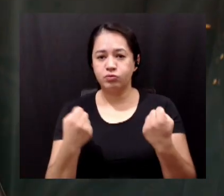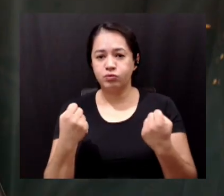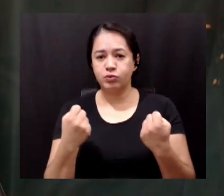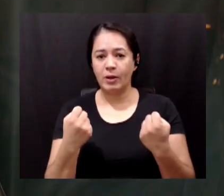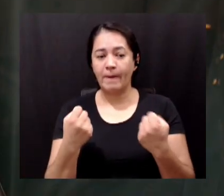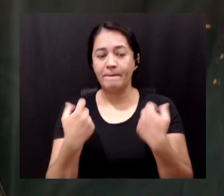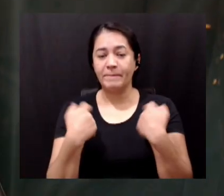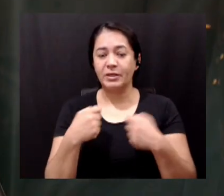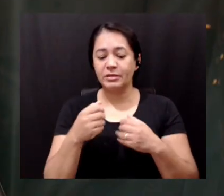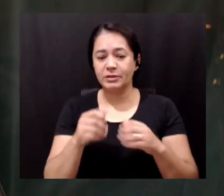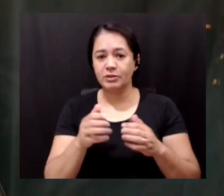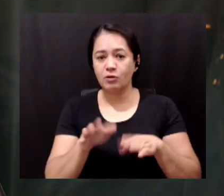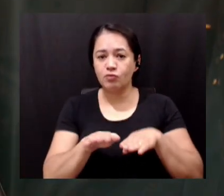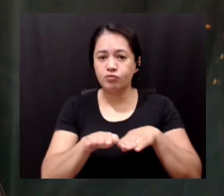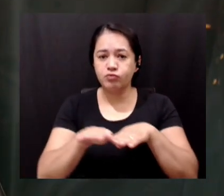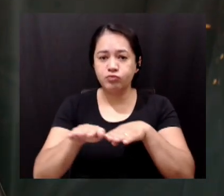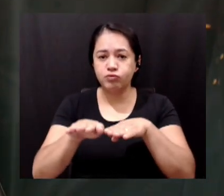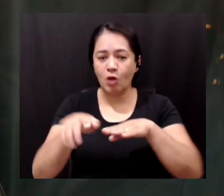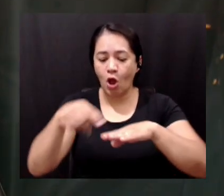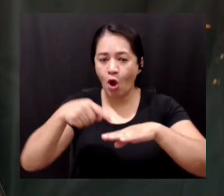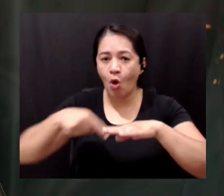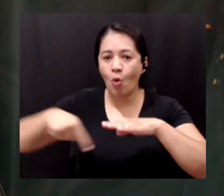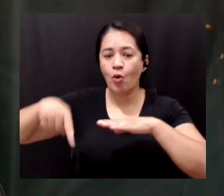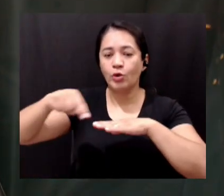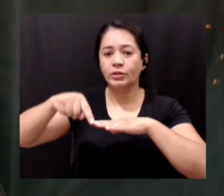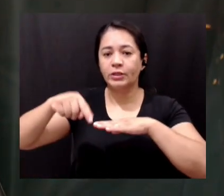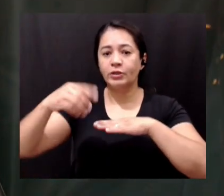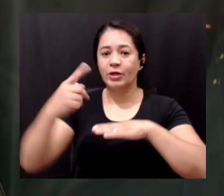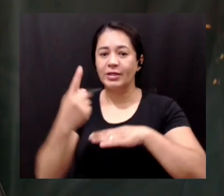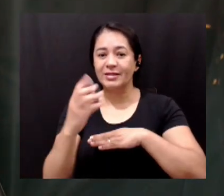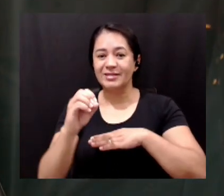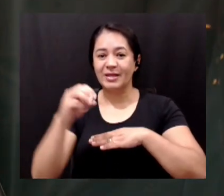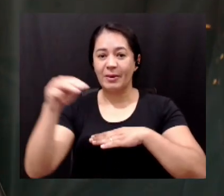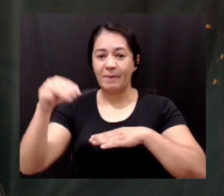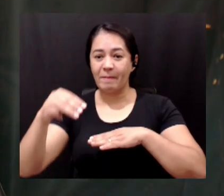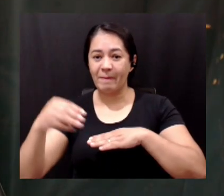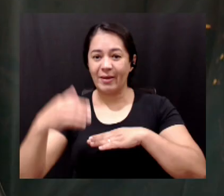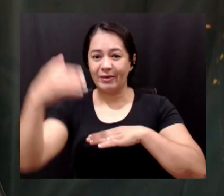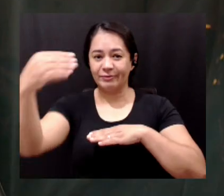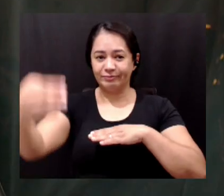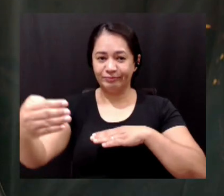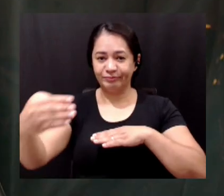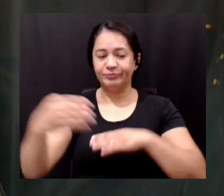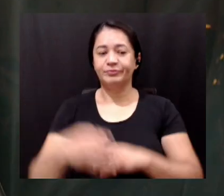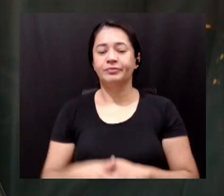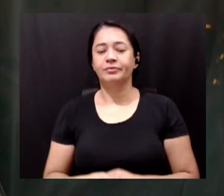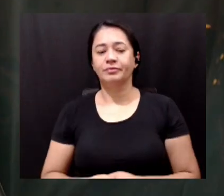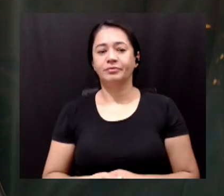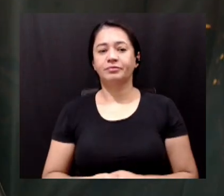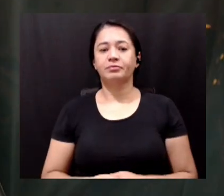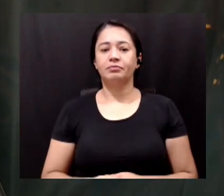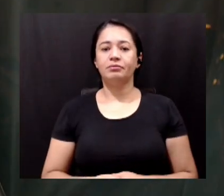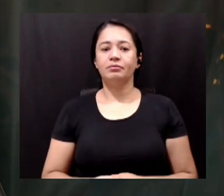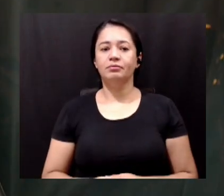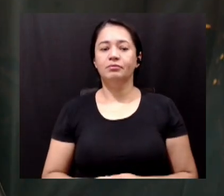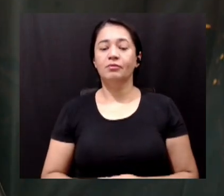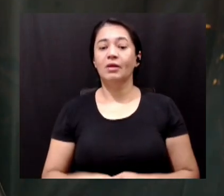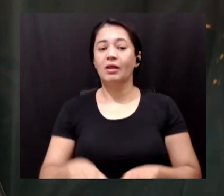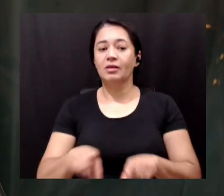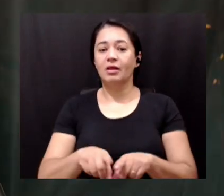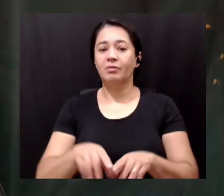a 100 metros à frente, na Avenida Wellman Galvão de França Rangel, reduzindo o fluxo